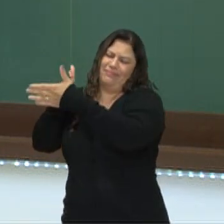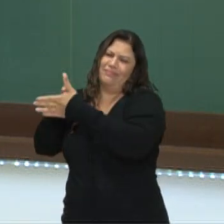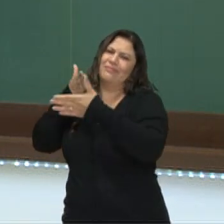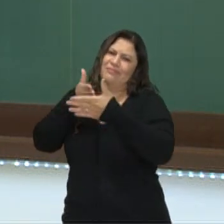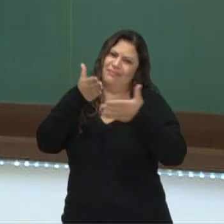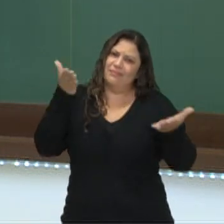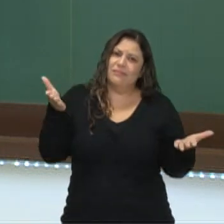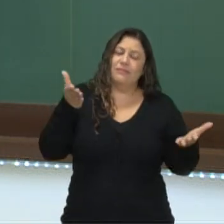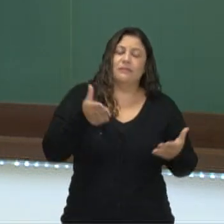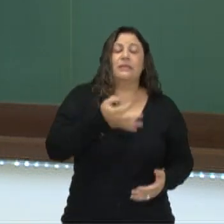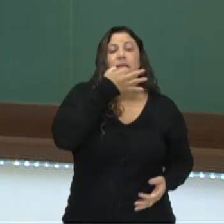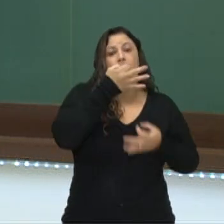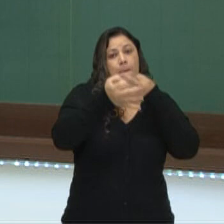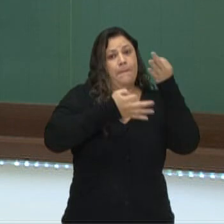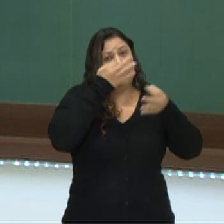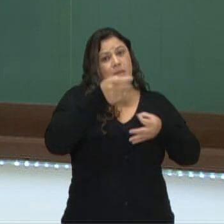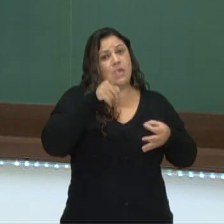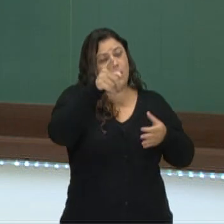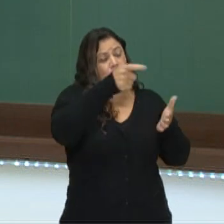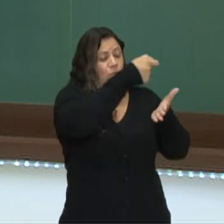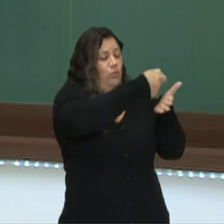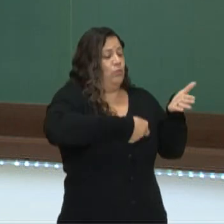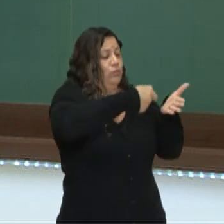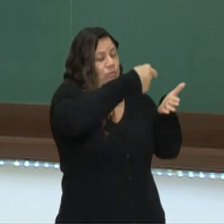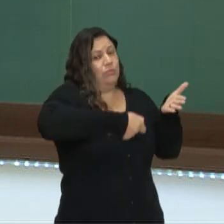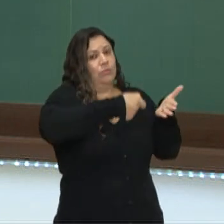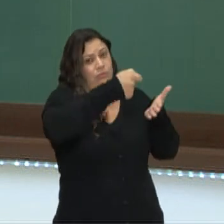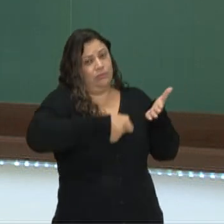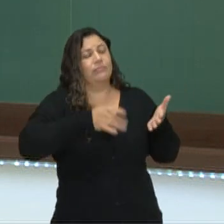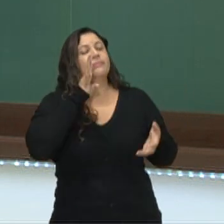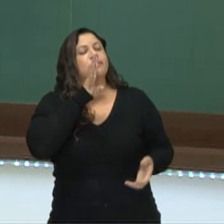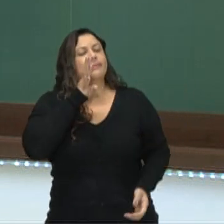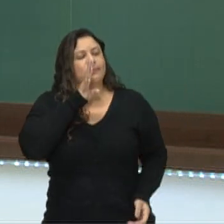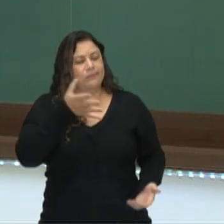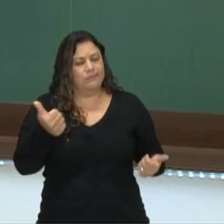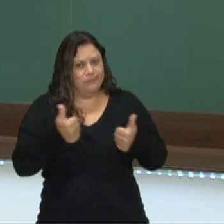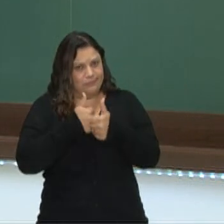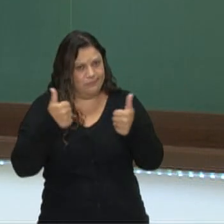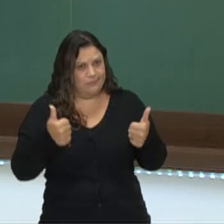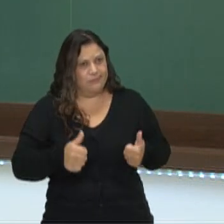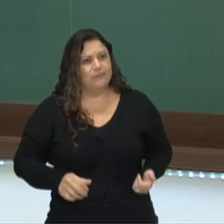é a sua opinião. Quero que você escreva aí e quero que seja algo bem legal, tá?